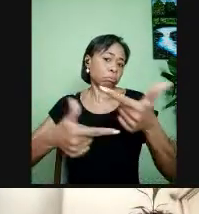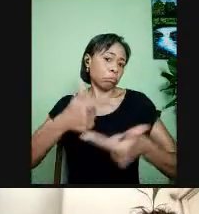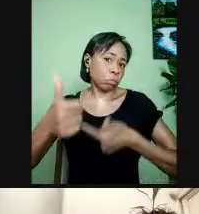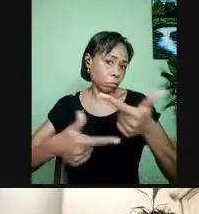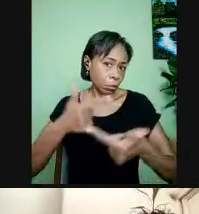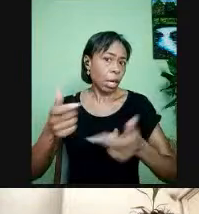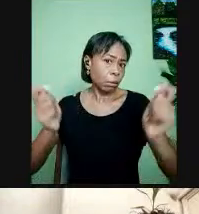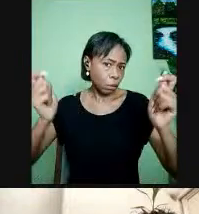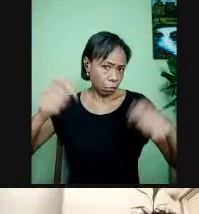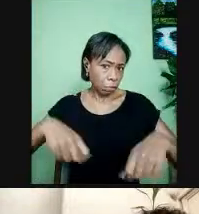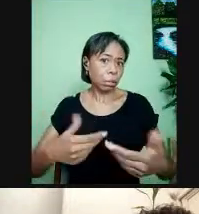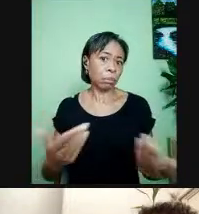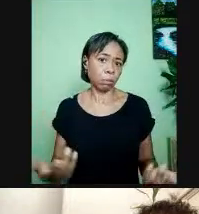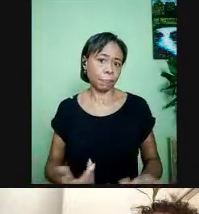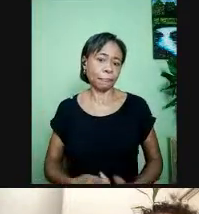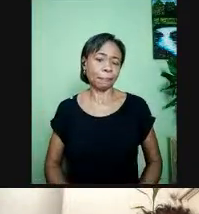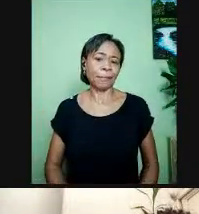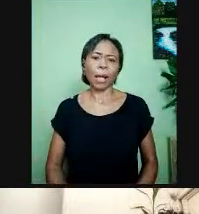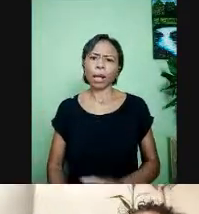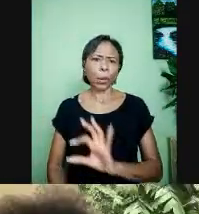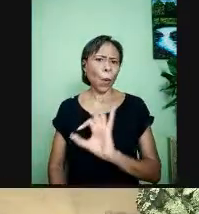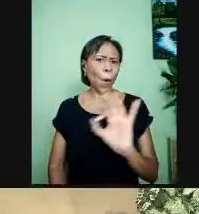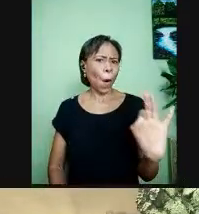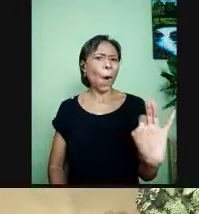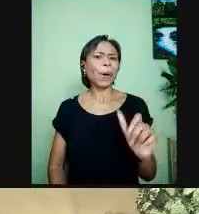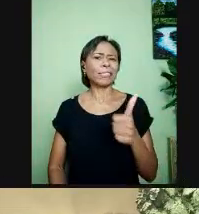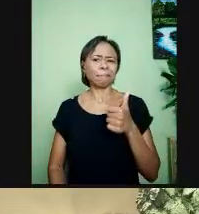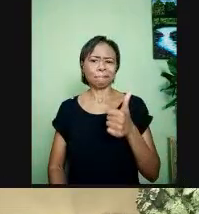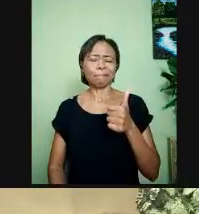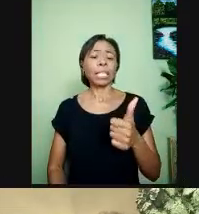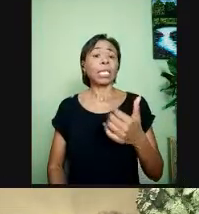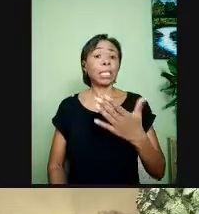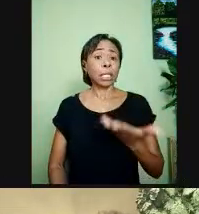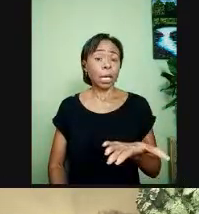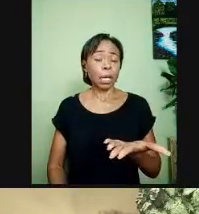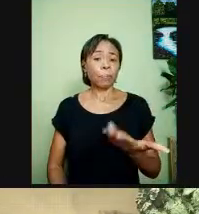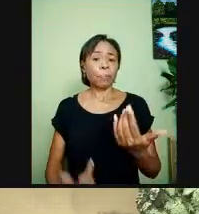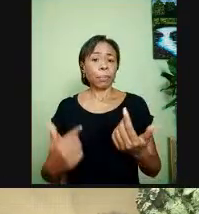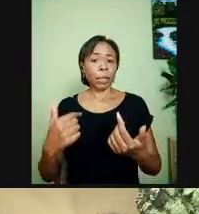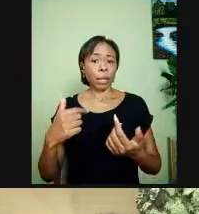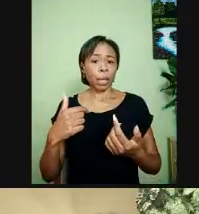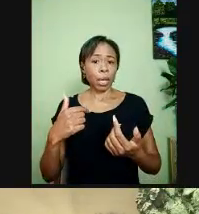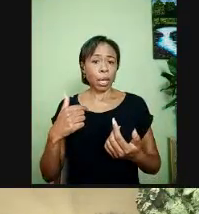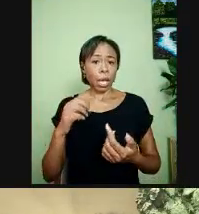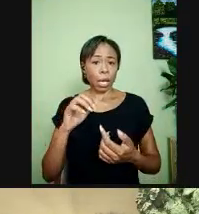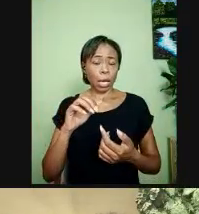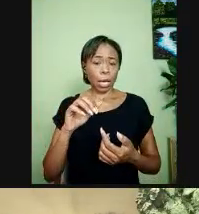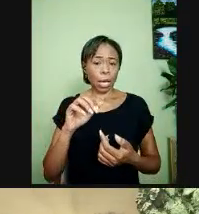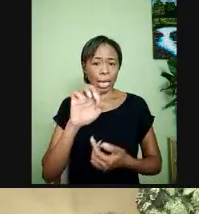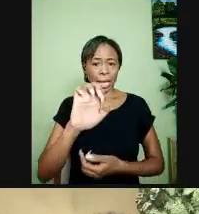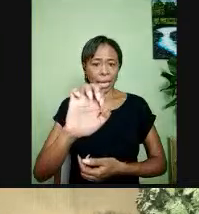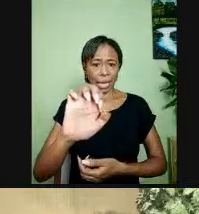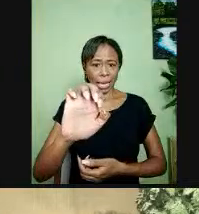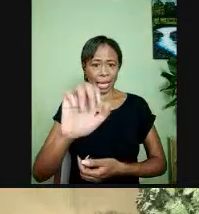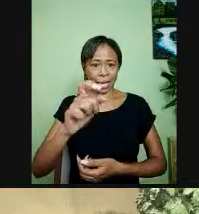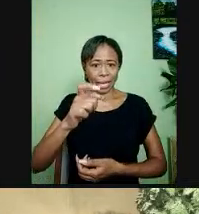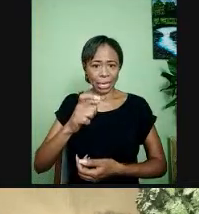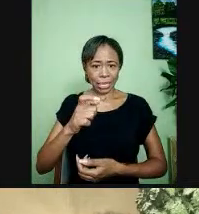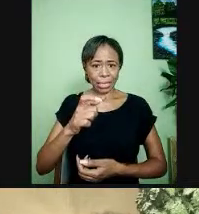que ótimo. Sim, sim, explicou. Então, o site é o Expo Favela.